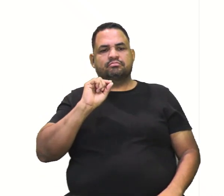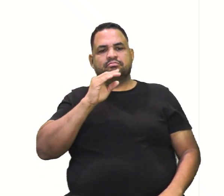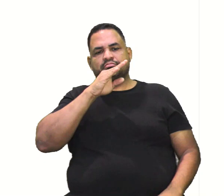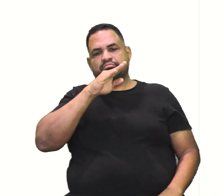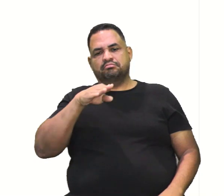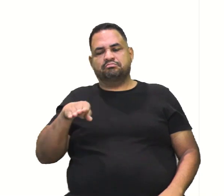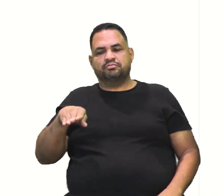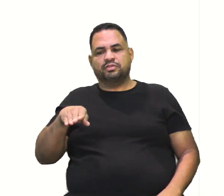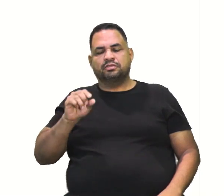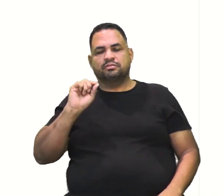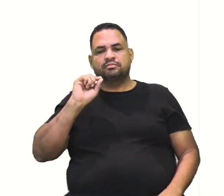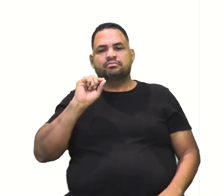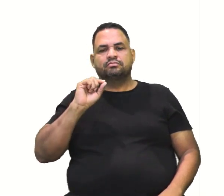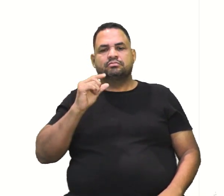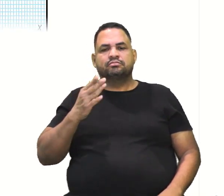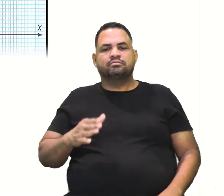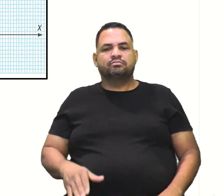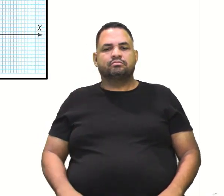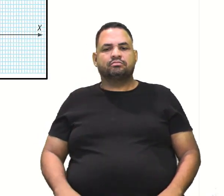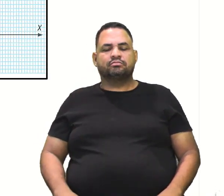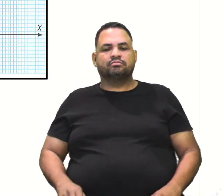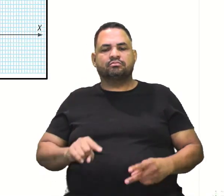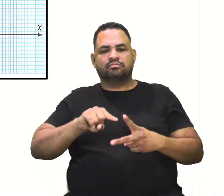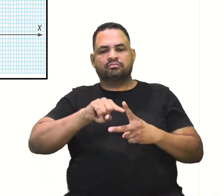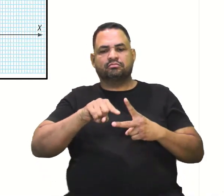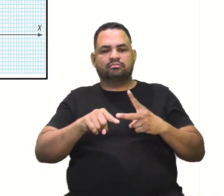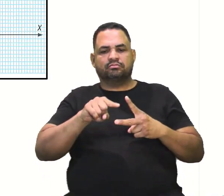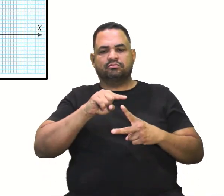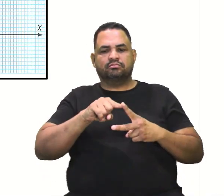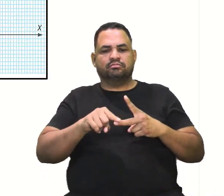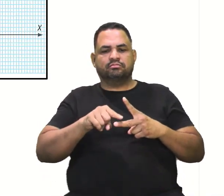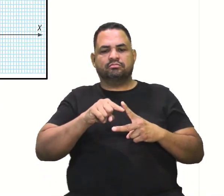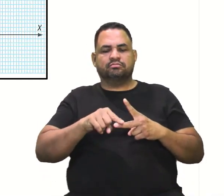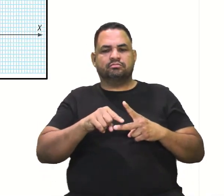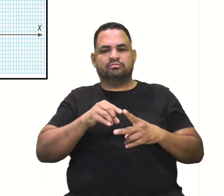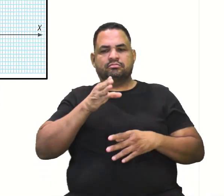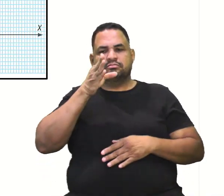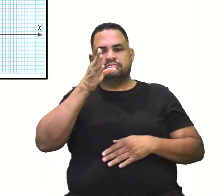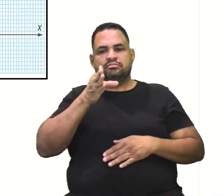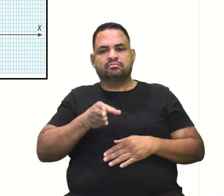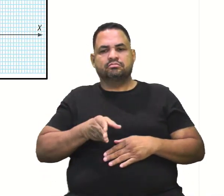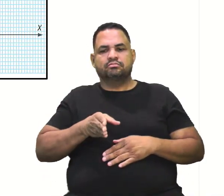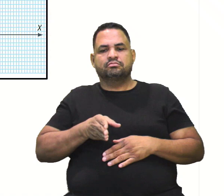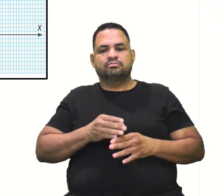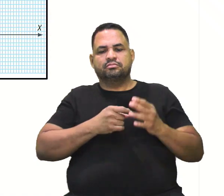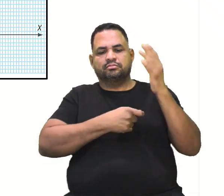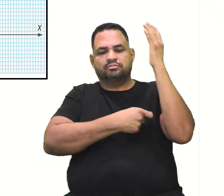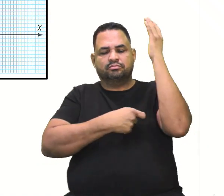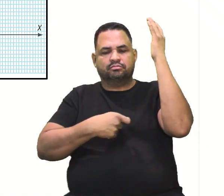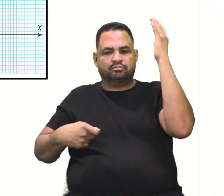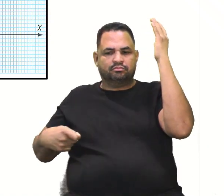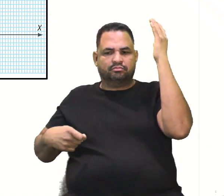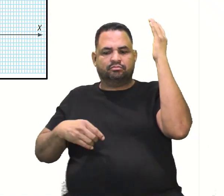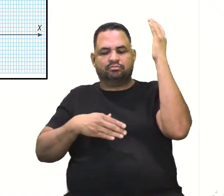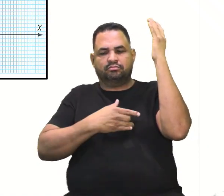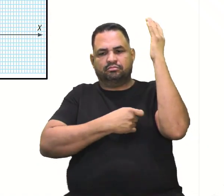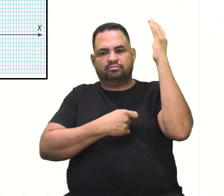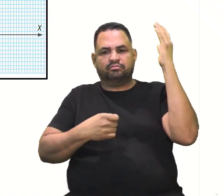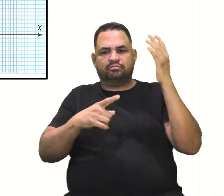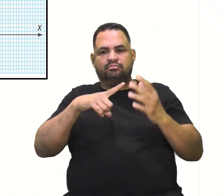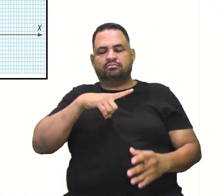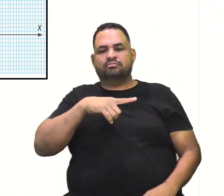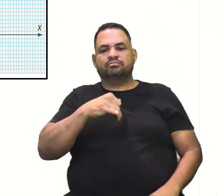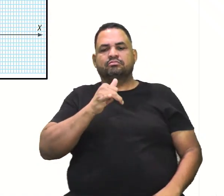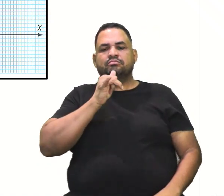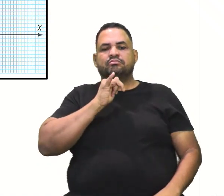essa inclinação? A inclinação é o ângulo formado entre a reta e o eixo X. E aqui a gente está dando alguns